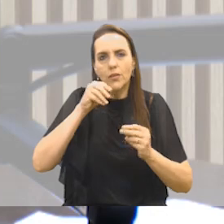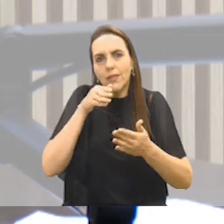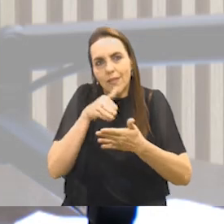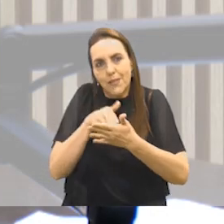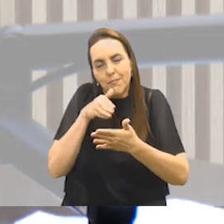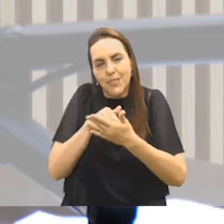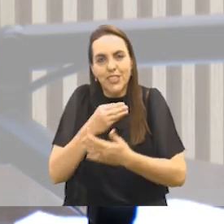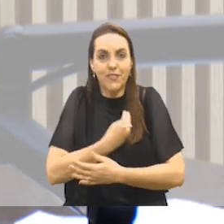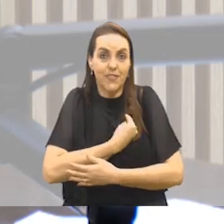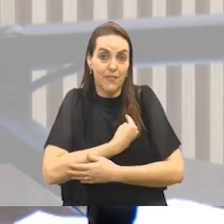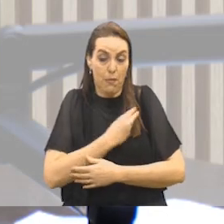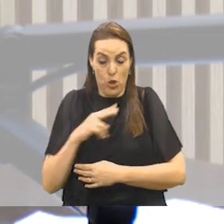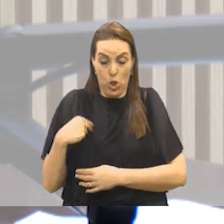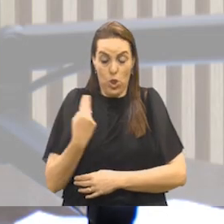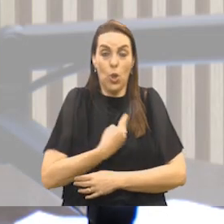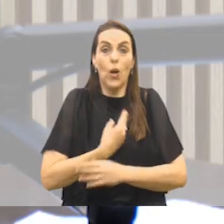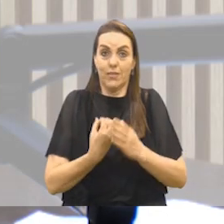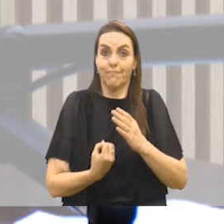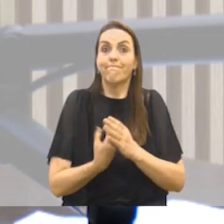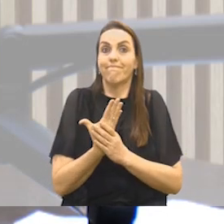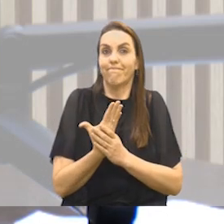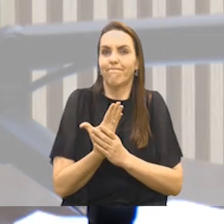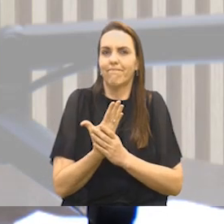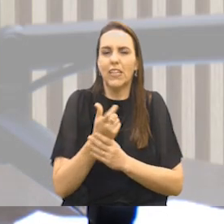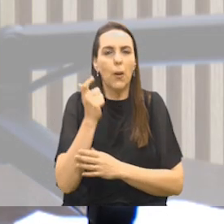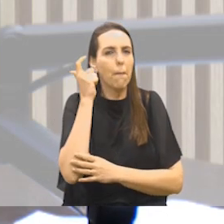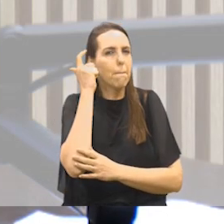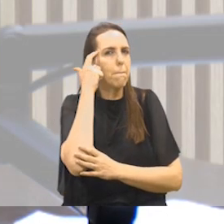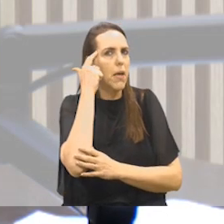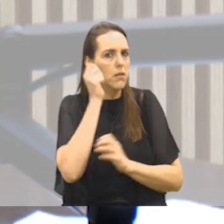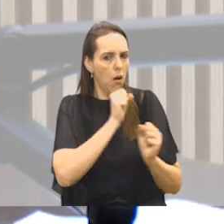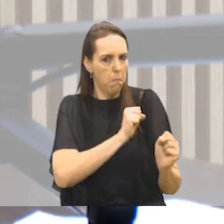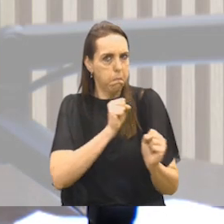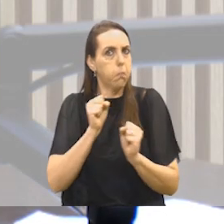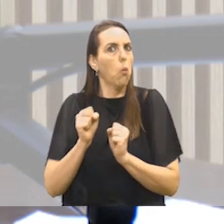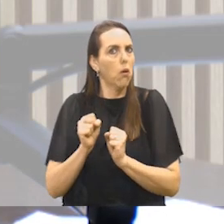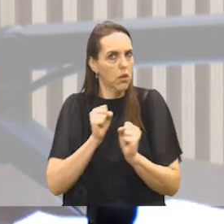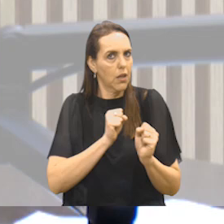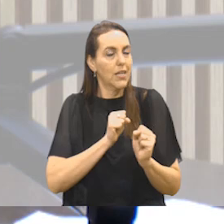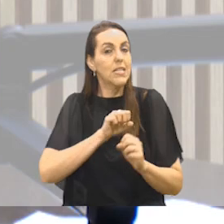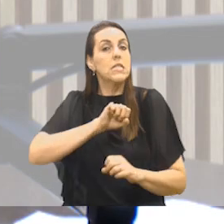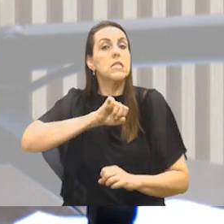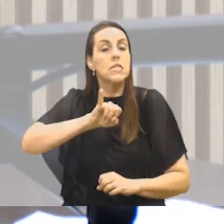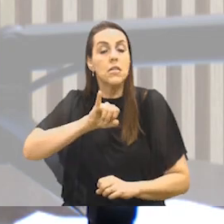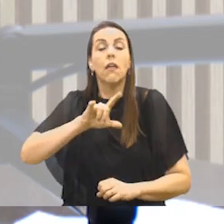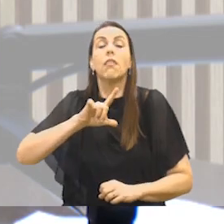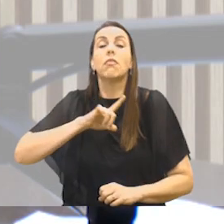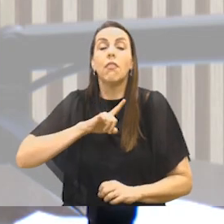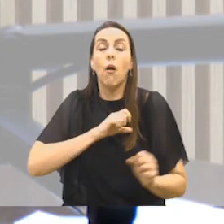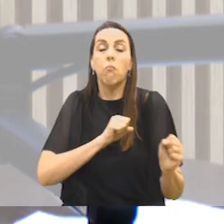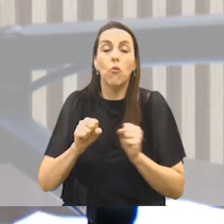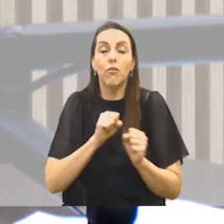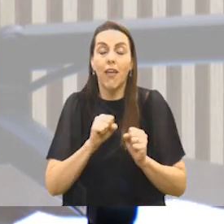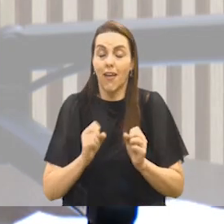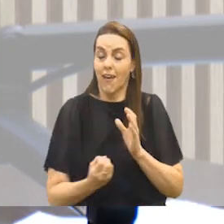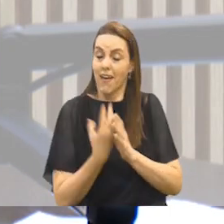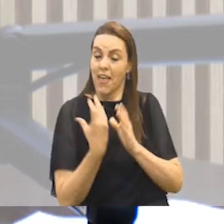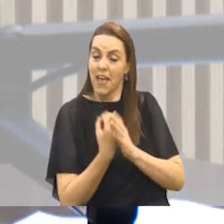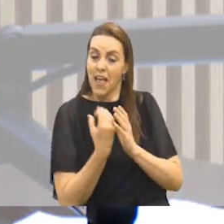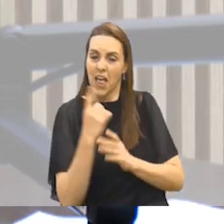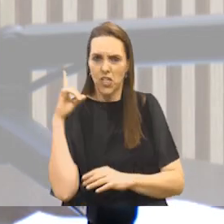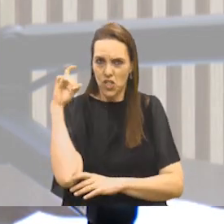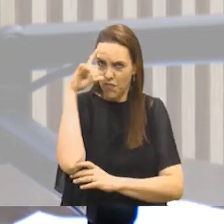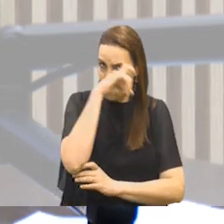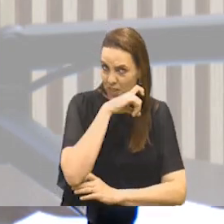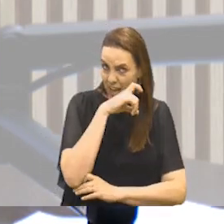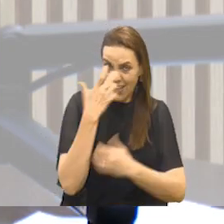entende que todas as limitações que nós vivemos fomos nós quem criamos. Então pensa no poder que temos. Se temos o poder de criar